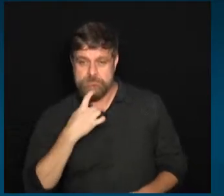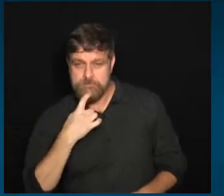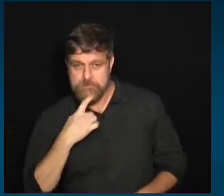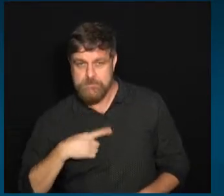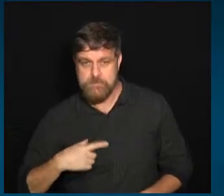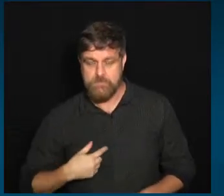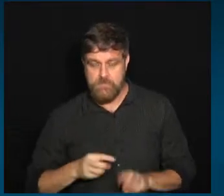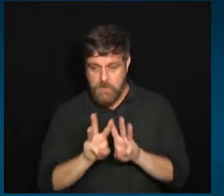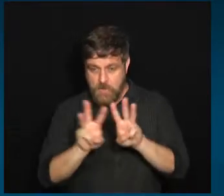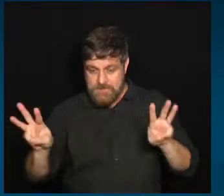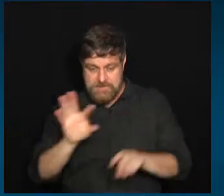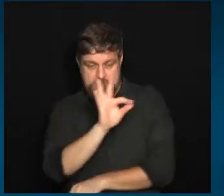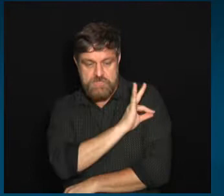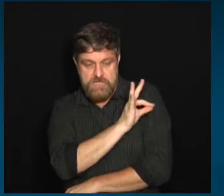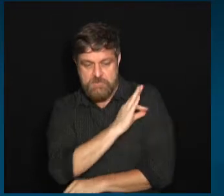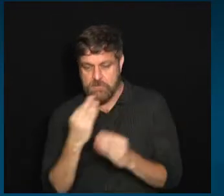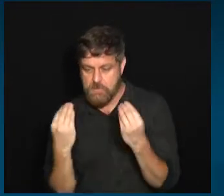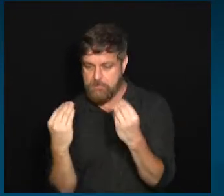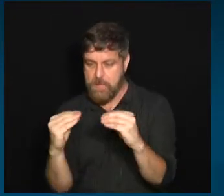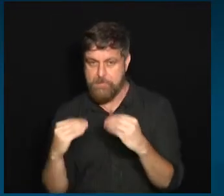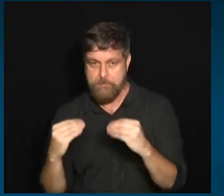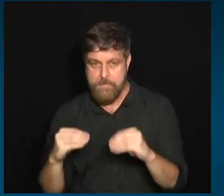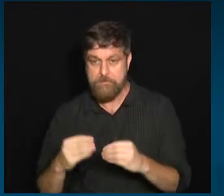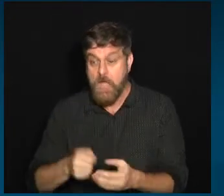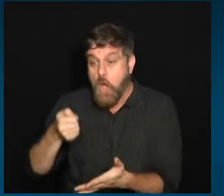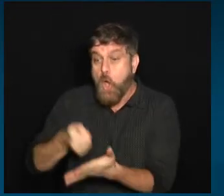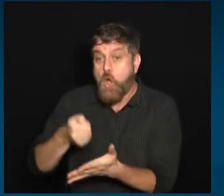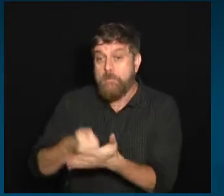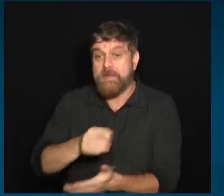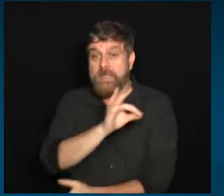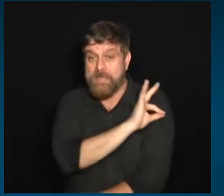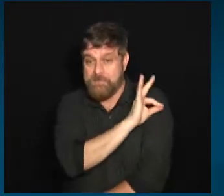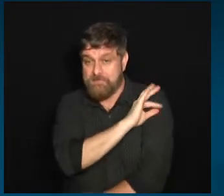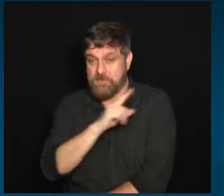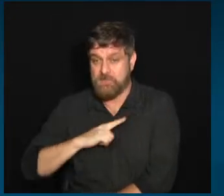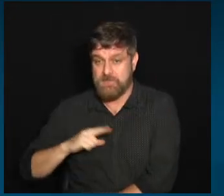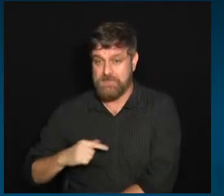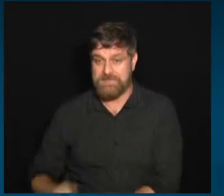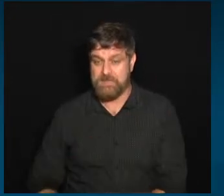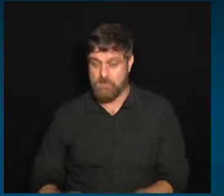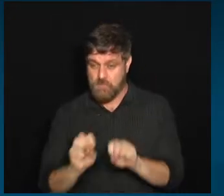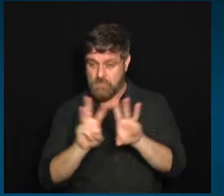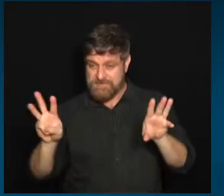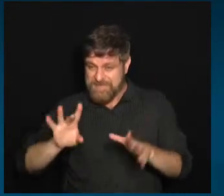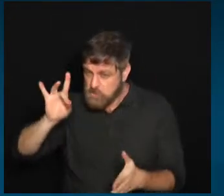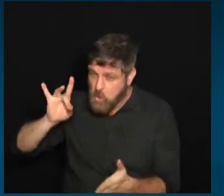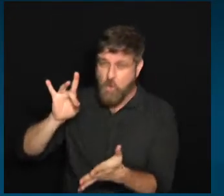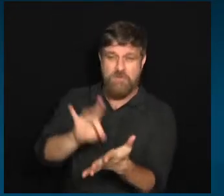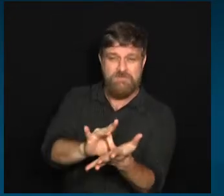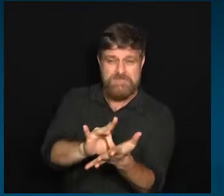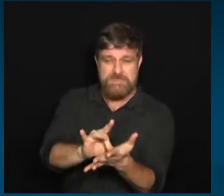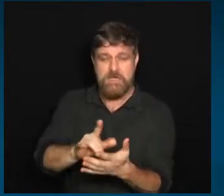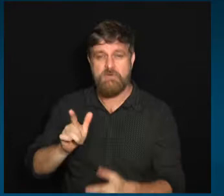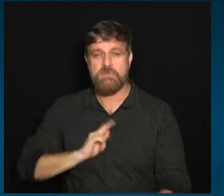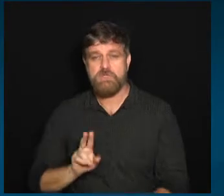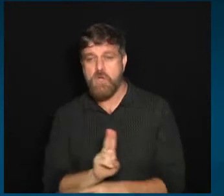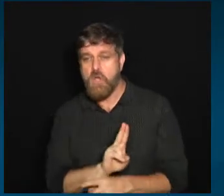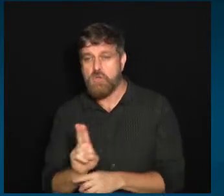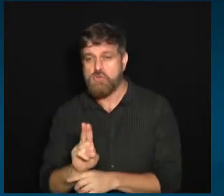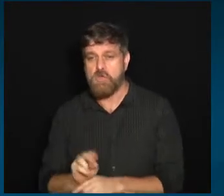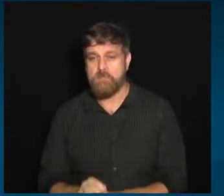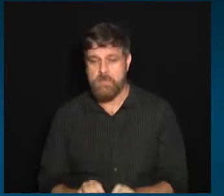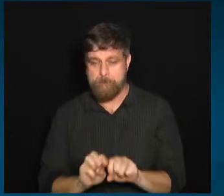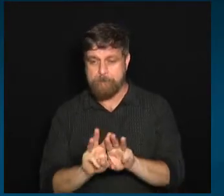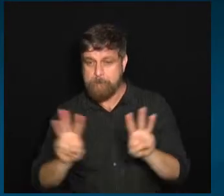do site da Prefeitura Municipal. O projeto obriga o Poder Executivo a criar um site oficial da Prefeitura denominado Portal